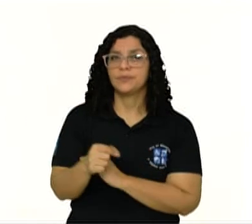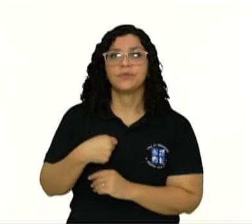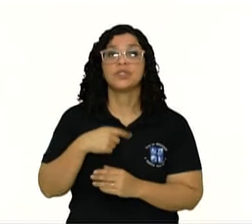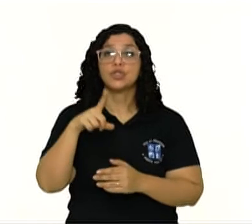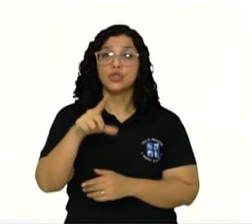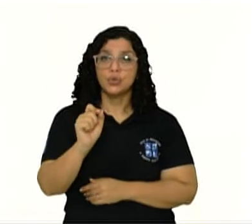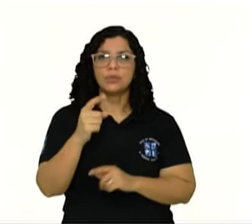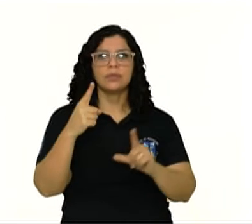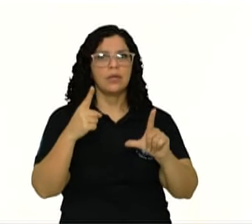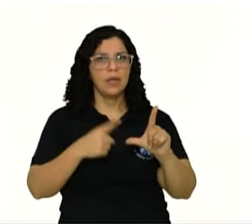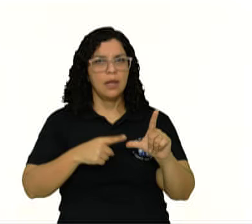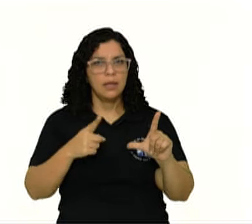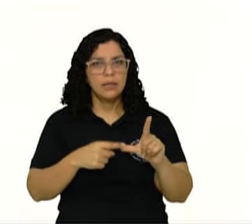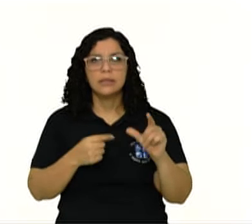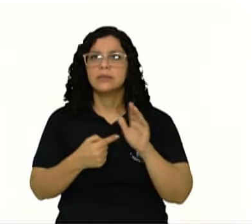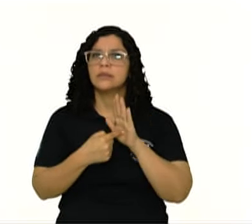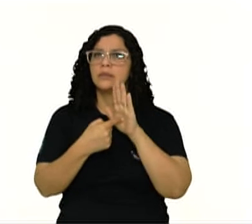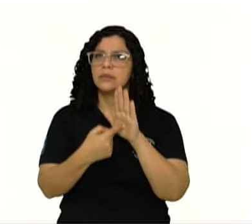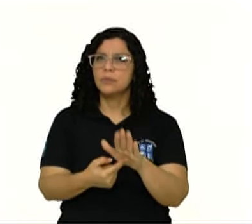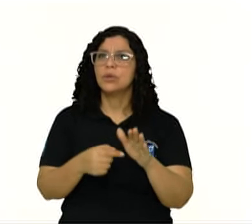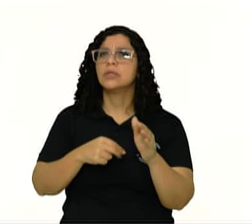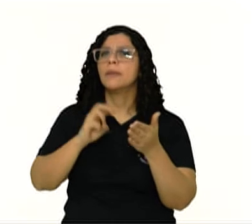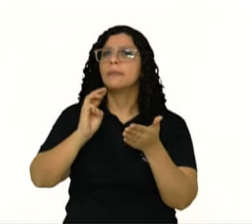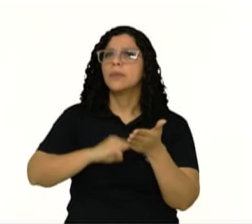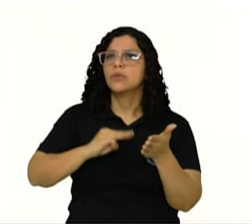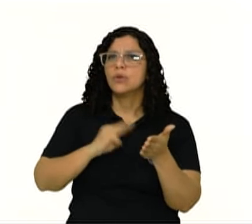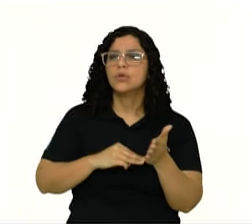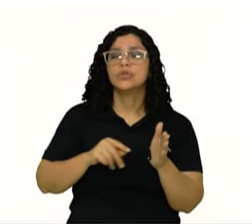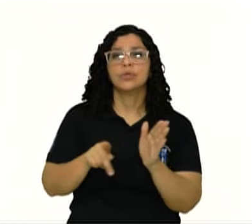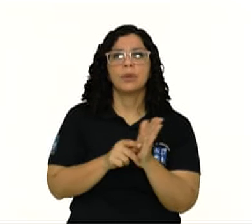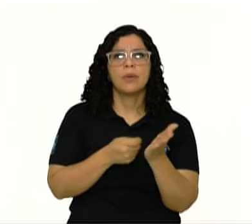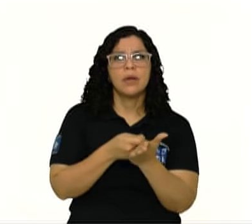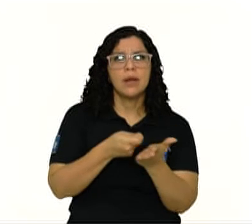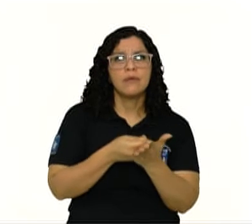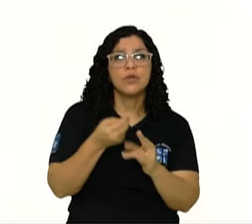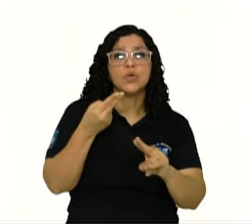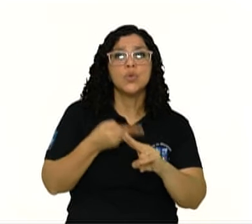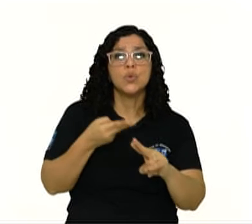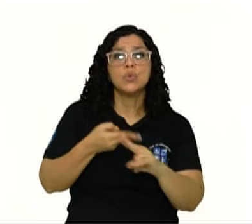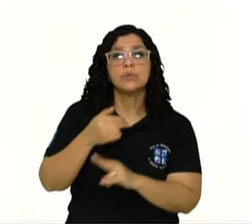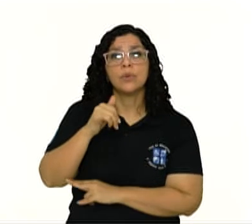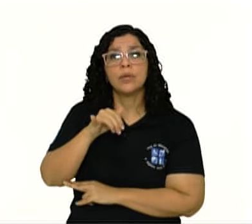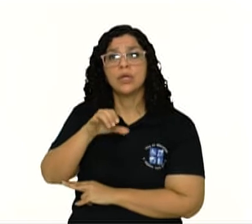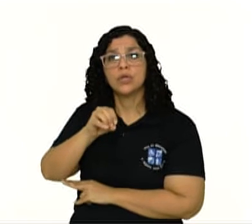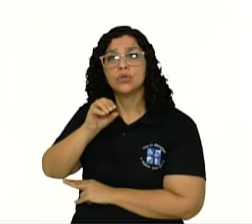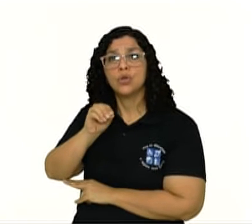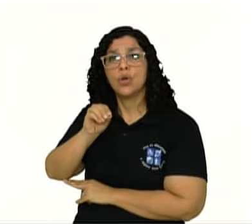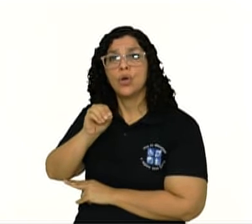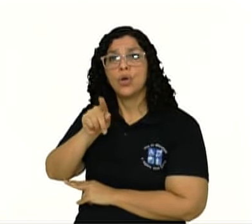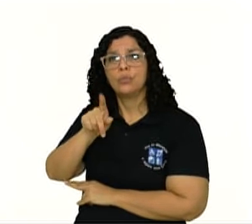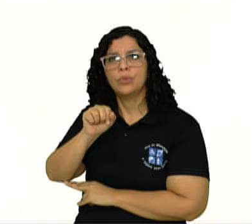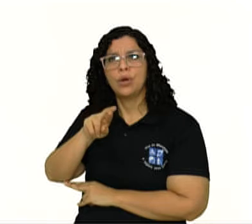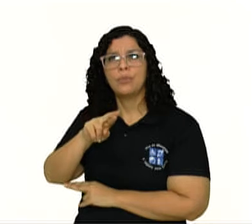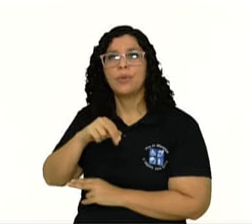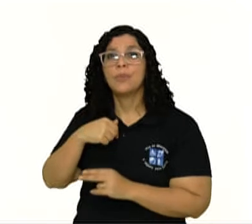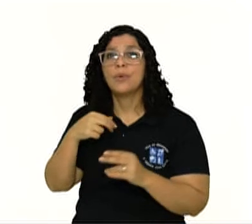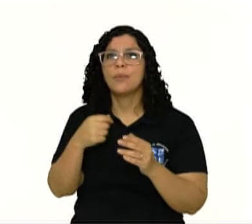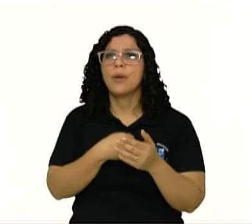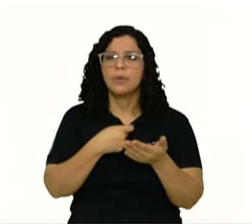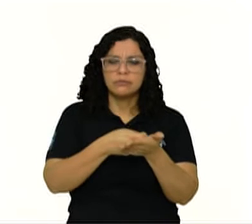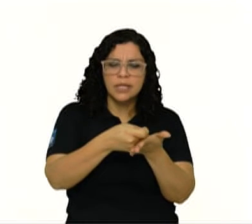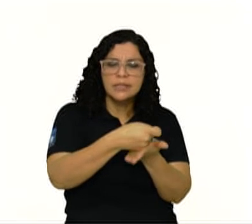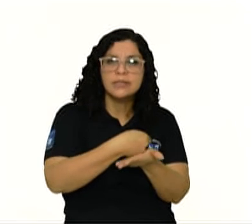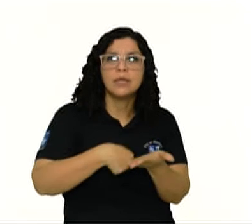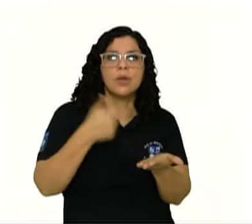Assinale a alternativa que representa um método de gravura que utiliza o isopor como matriz para a